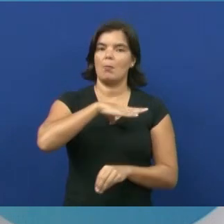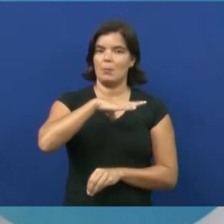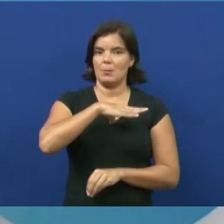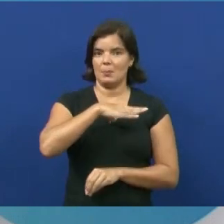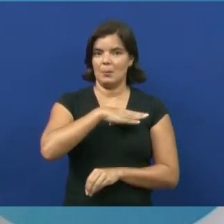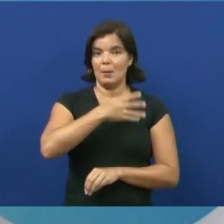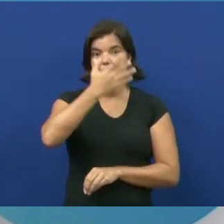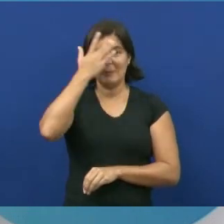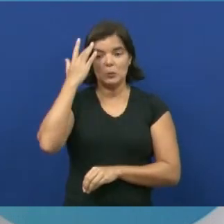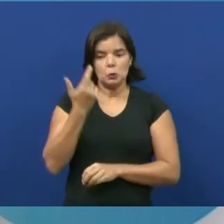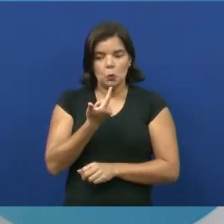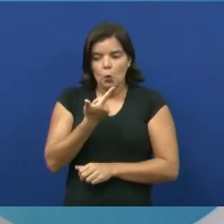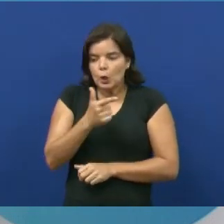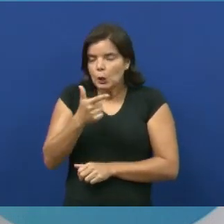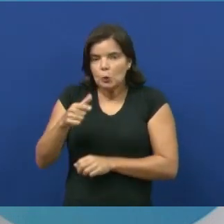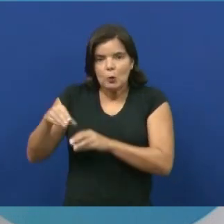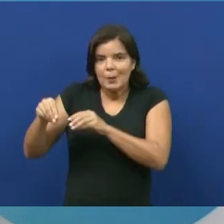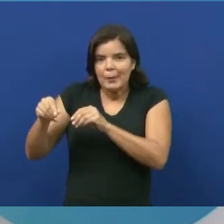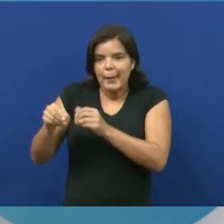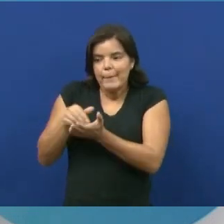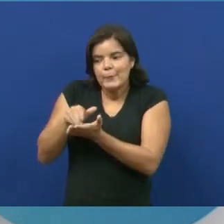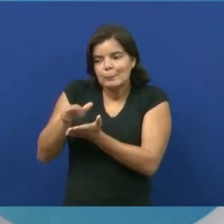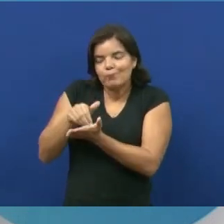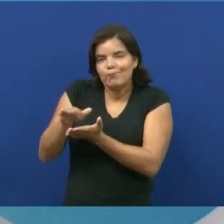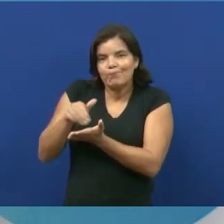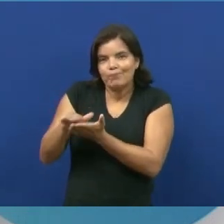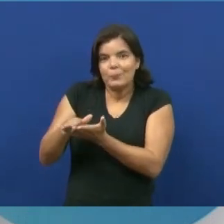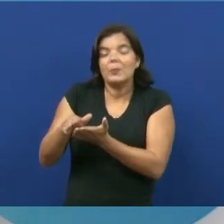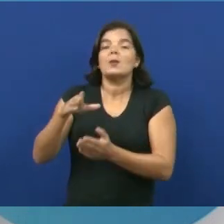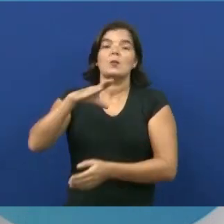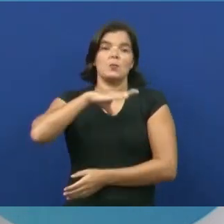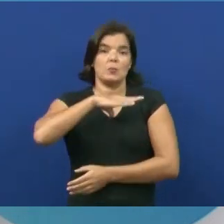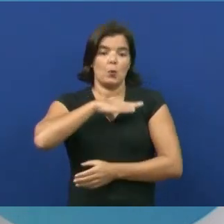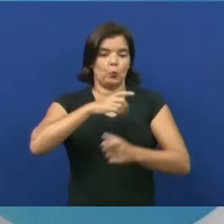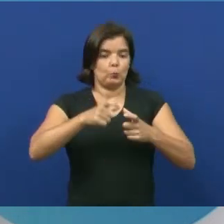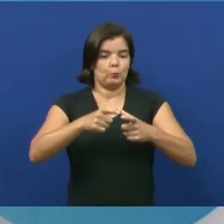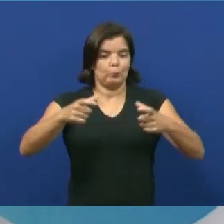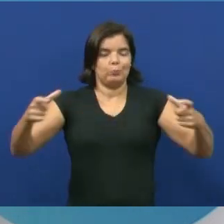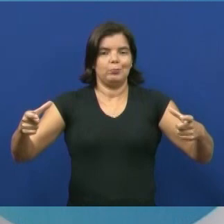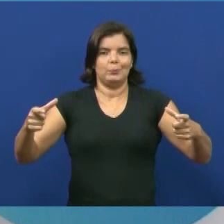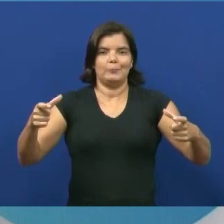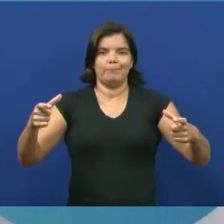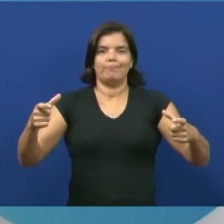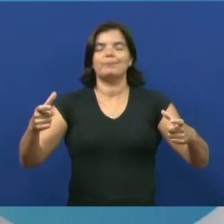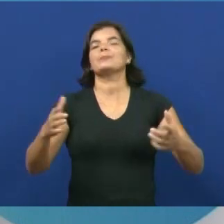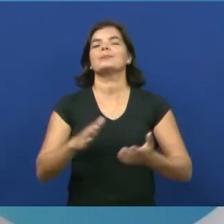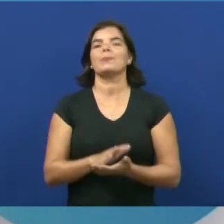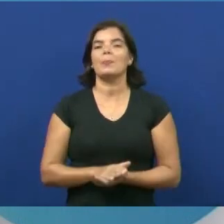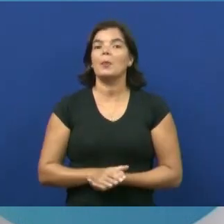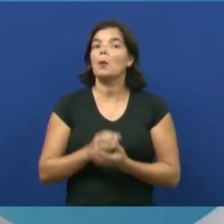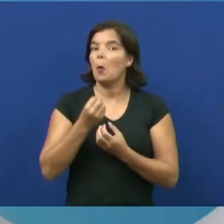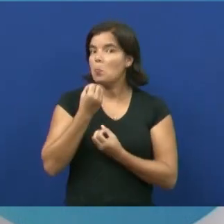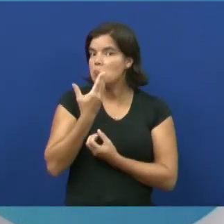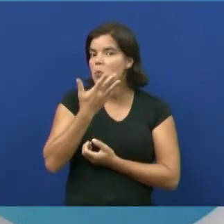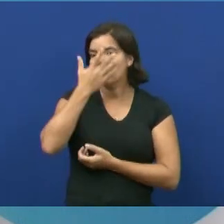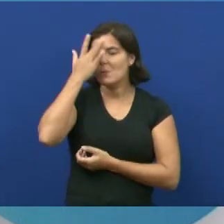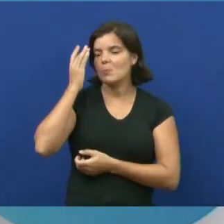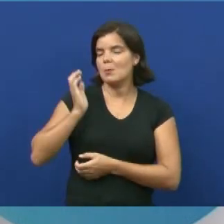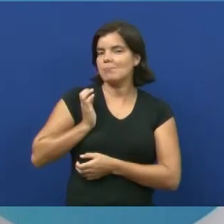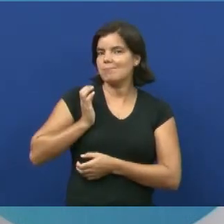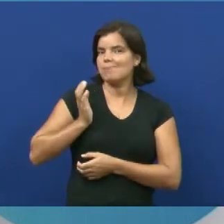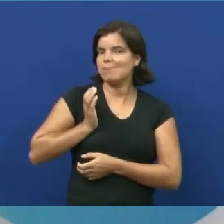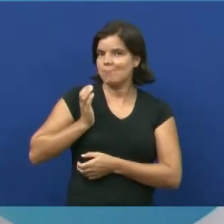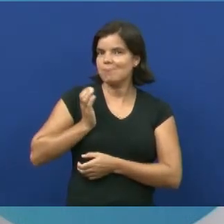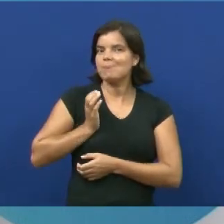Essas pessoas que não tinham terras foram expulsas, E os centros urbanos vão ficar cada vez mais lotados. E isso é bom para os burgueses, que vão se